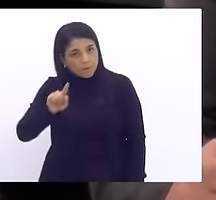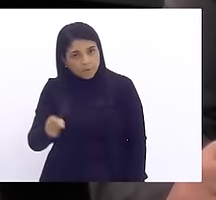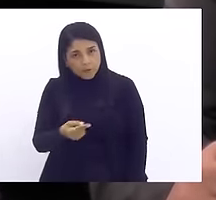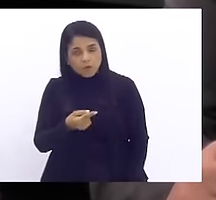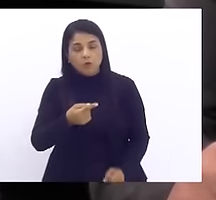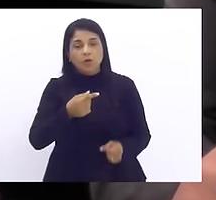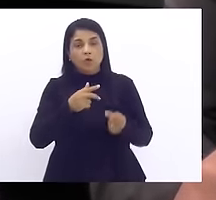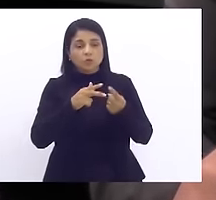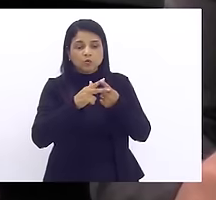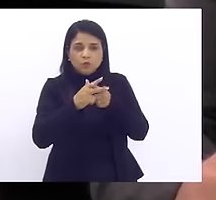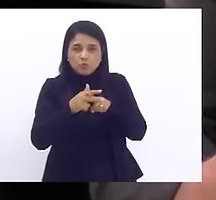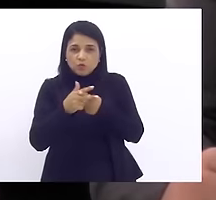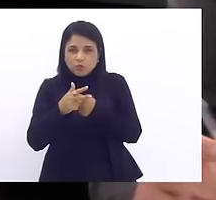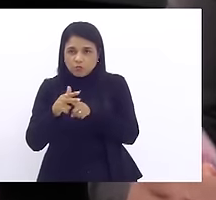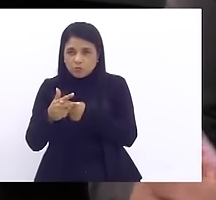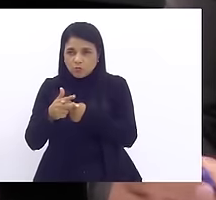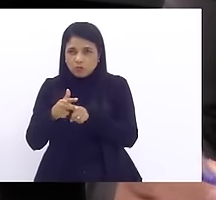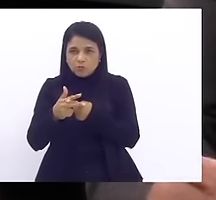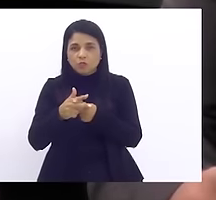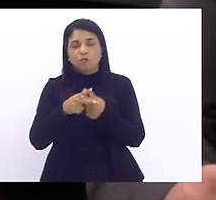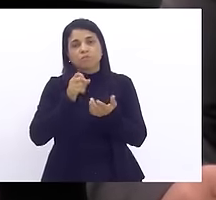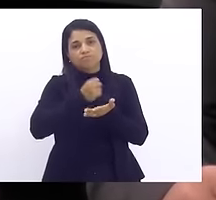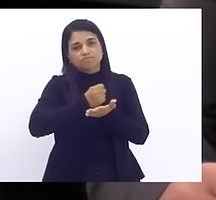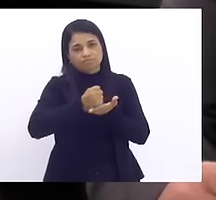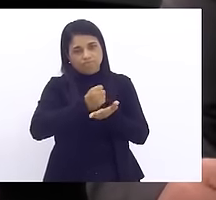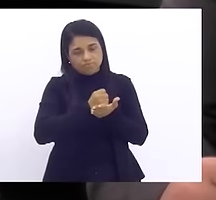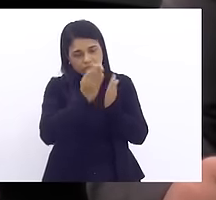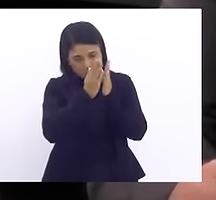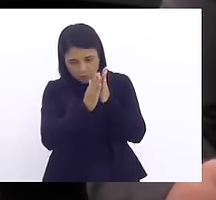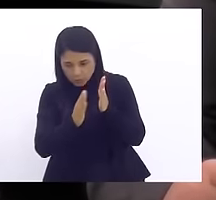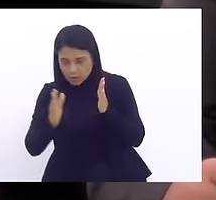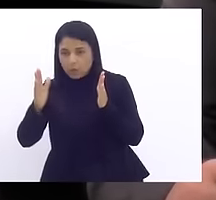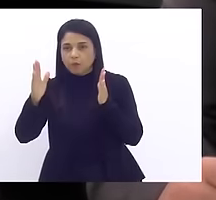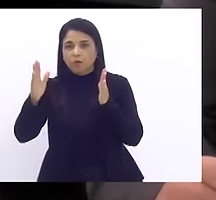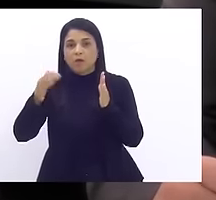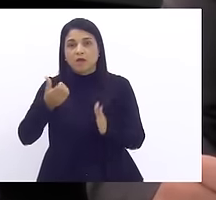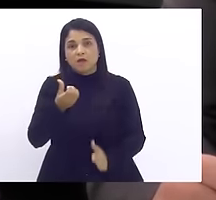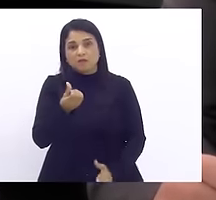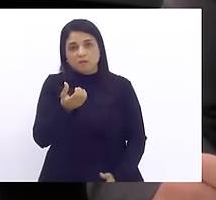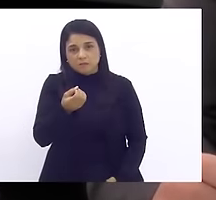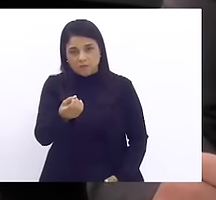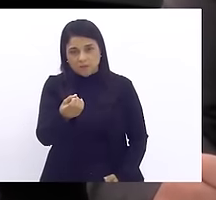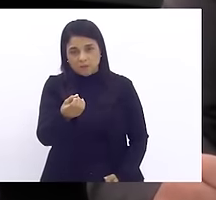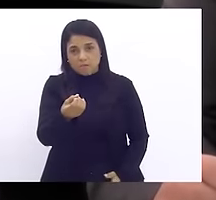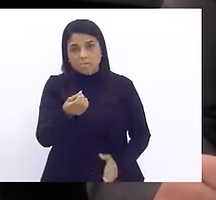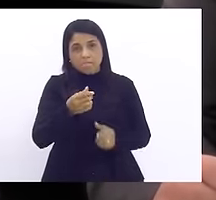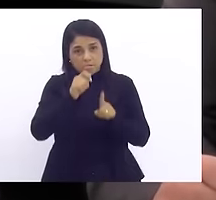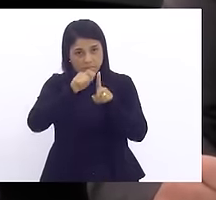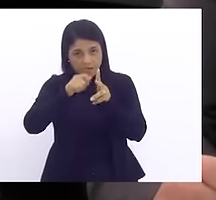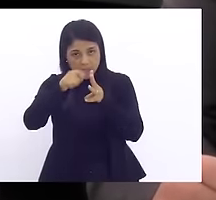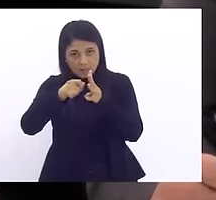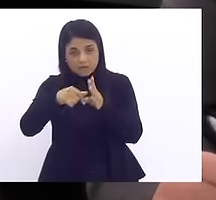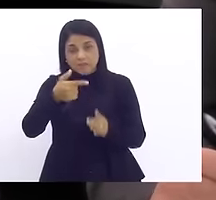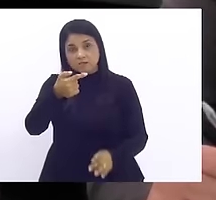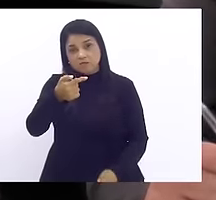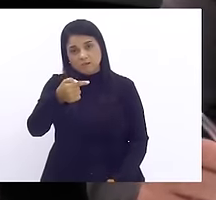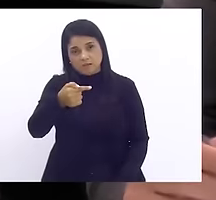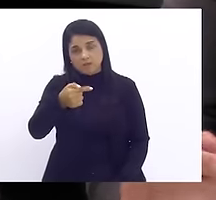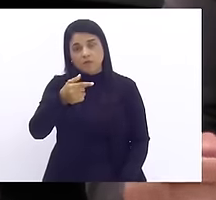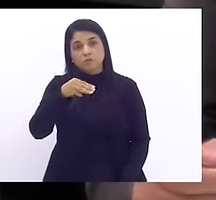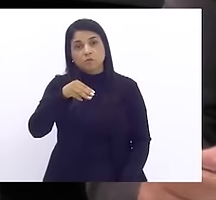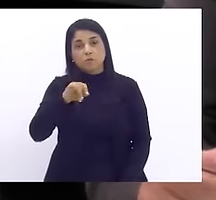retificação porque também foi aditado contrato e ele foi prorrogado para chegar a 60 meses esse valor foi 17 milhões